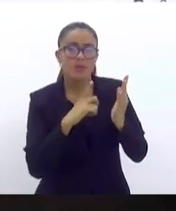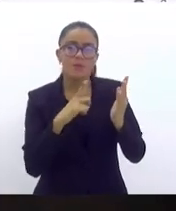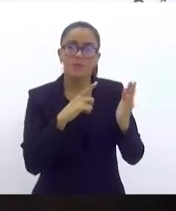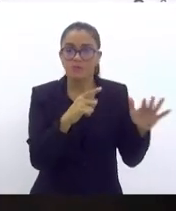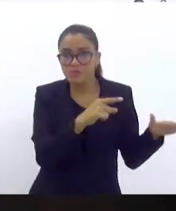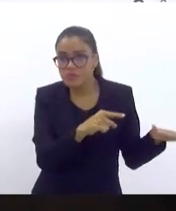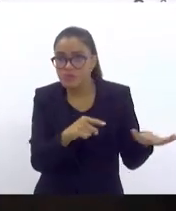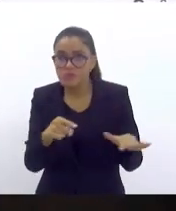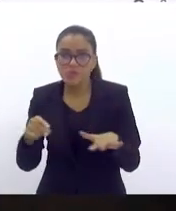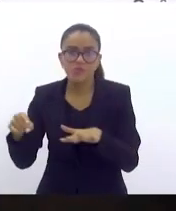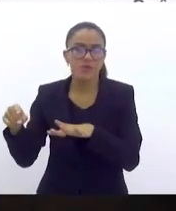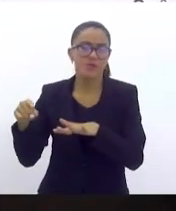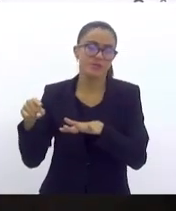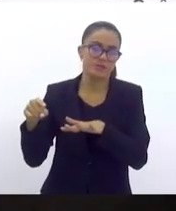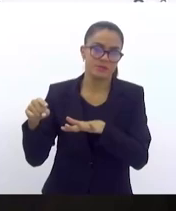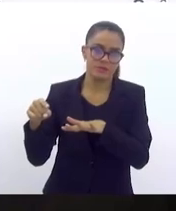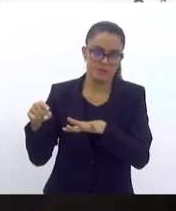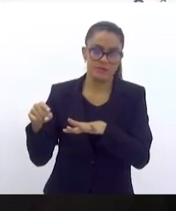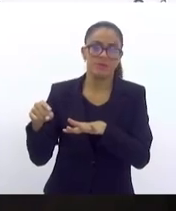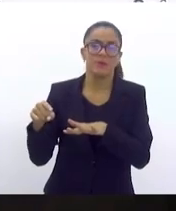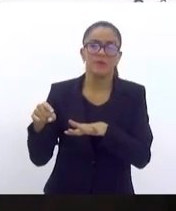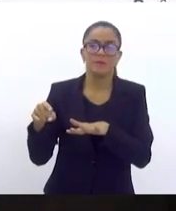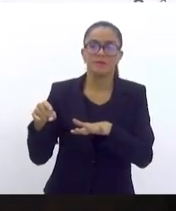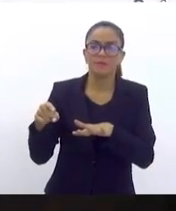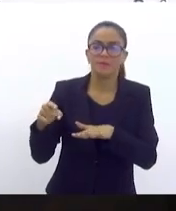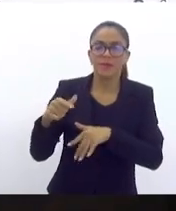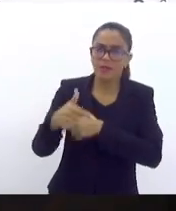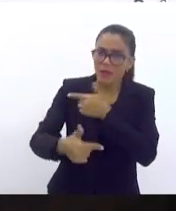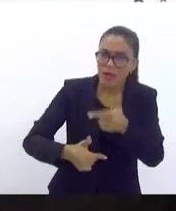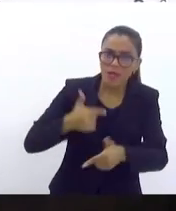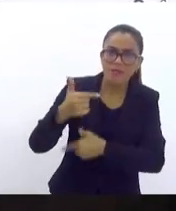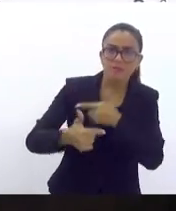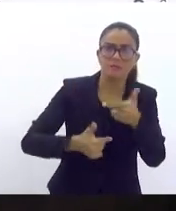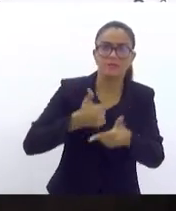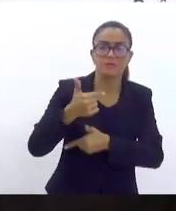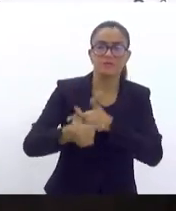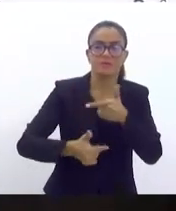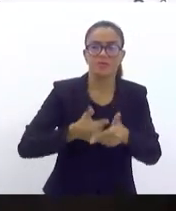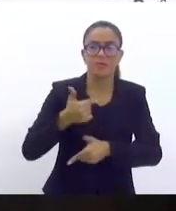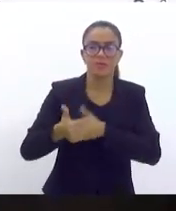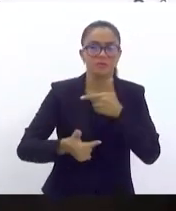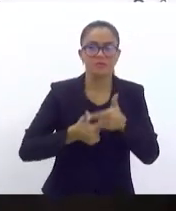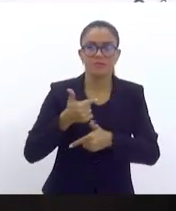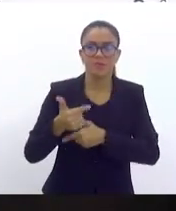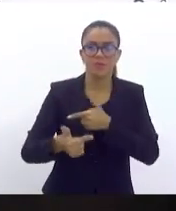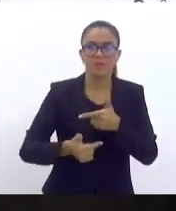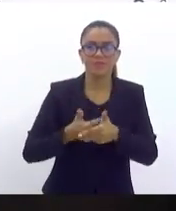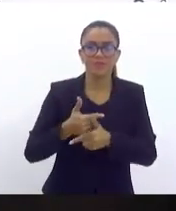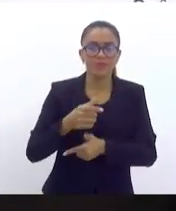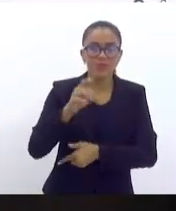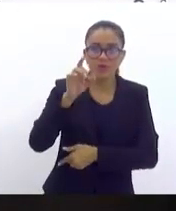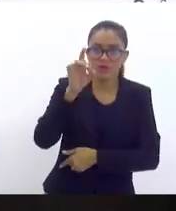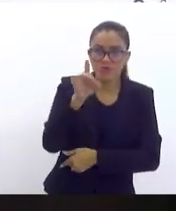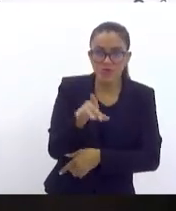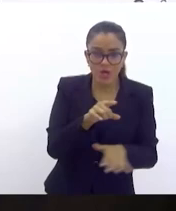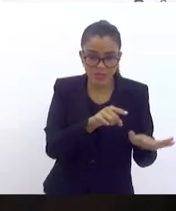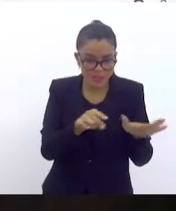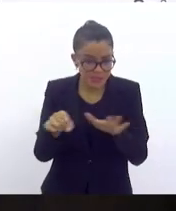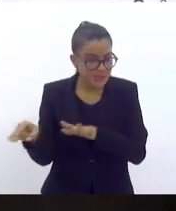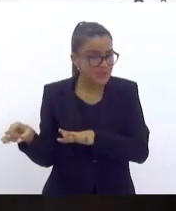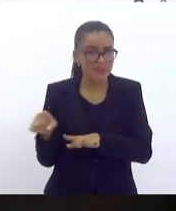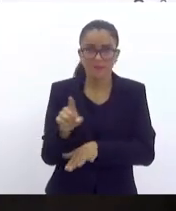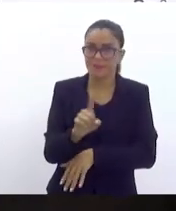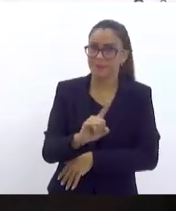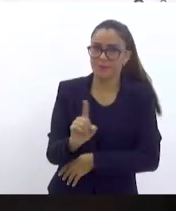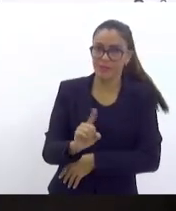semana inteira de intensas atividades que não ficarão só na semana